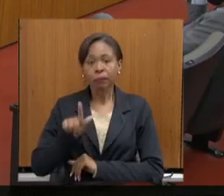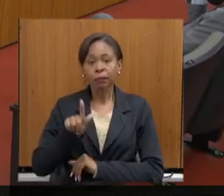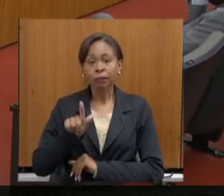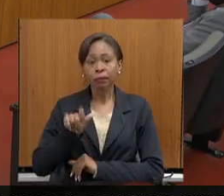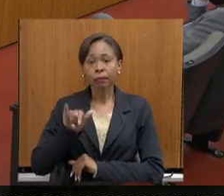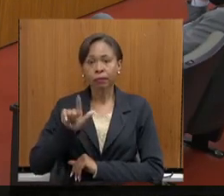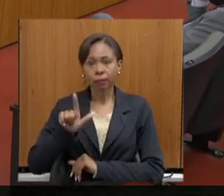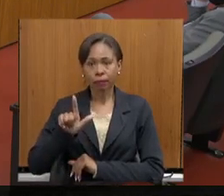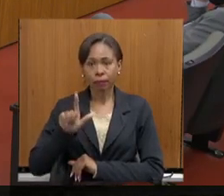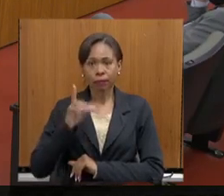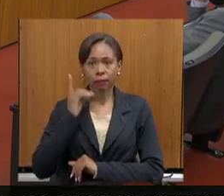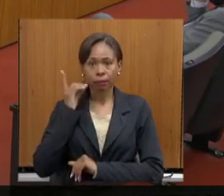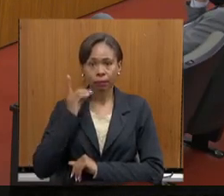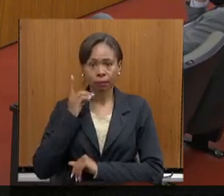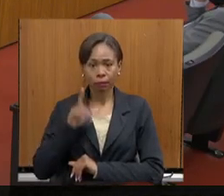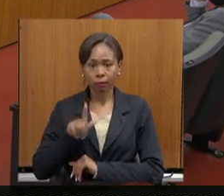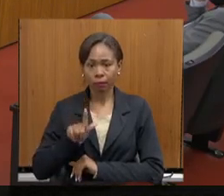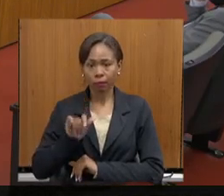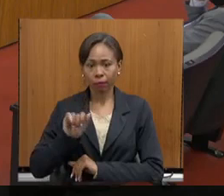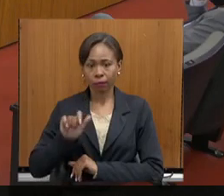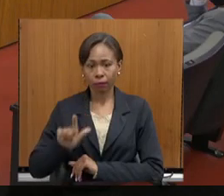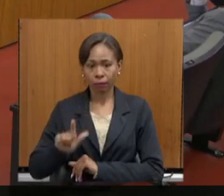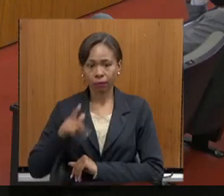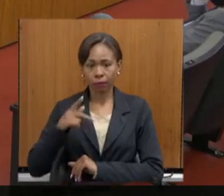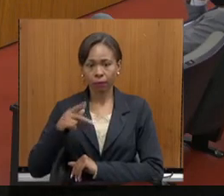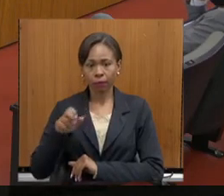Pereira G1